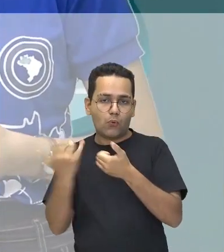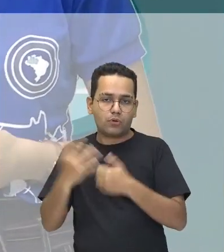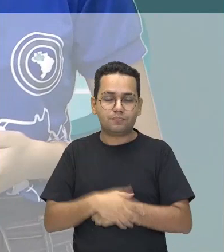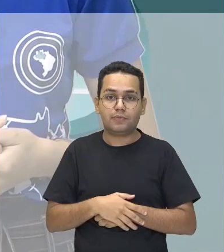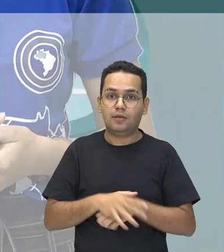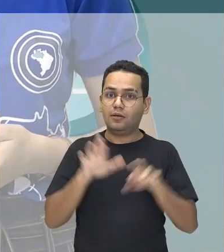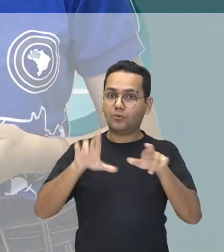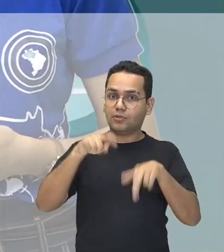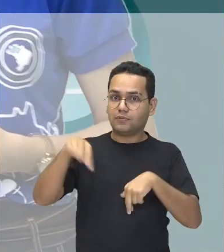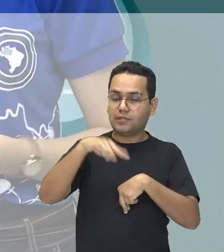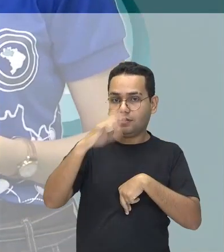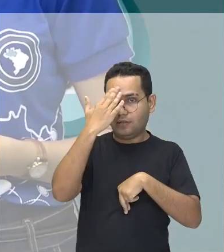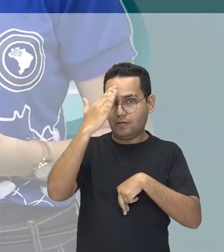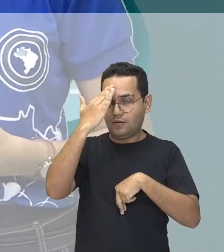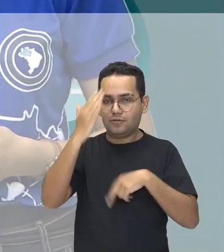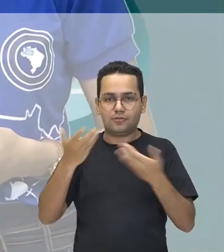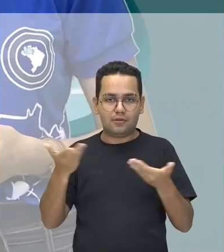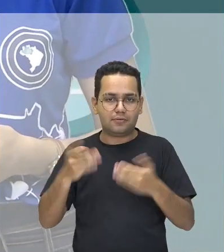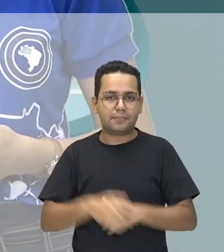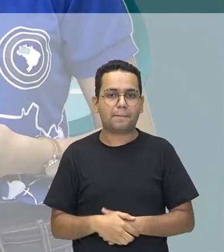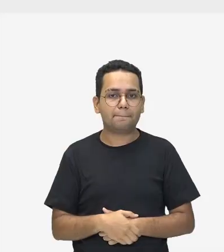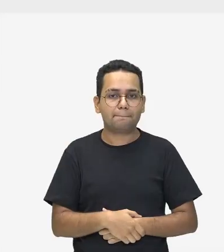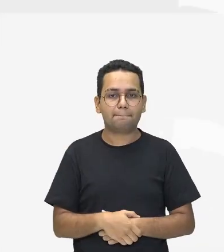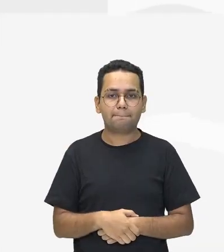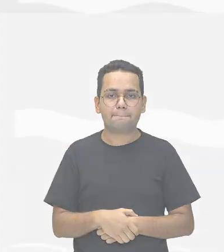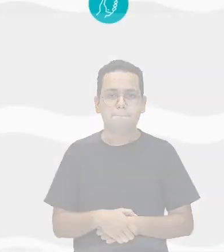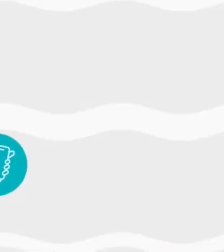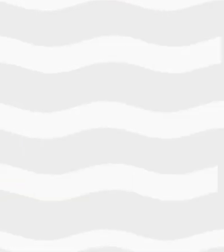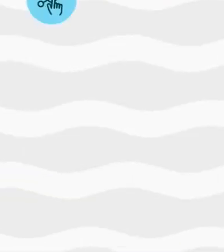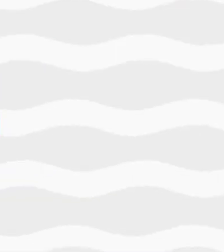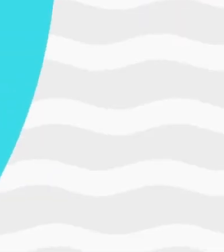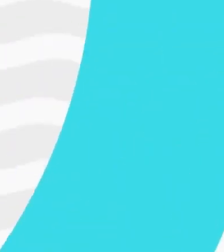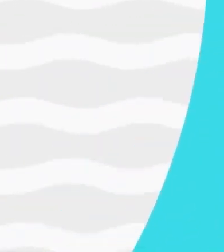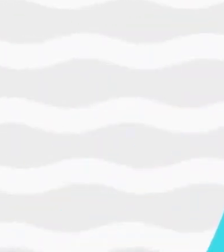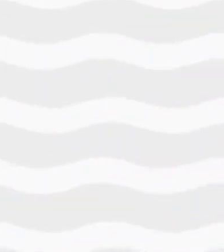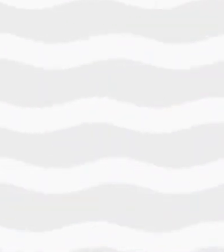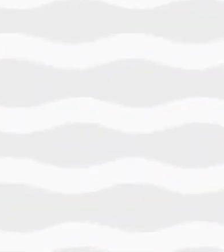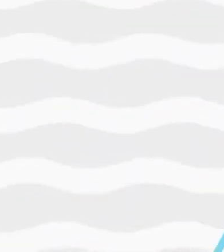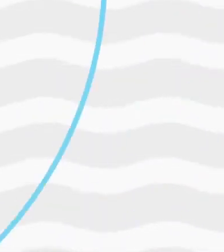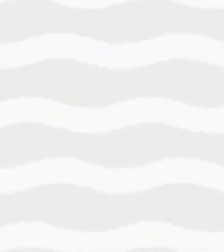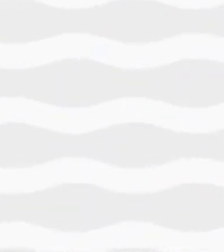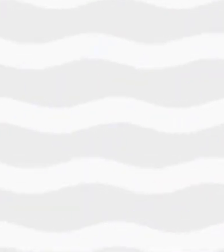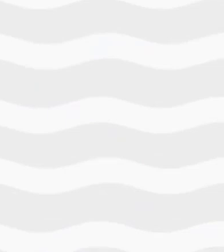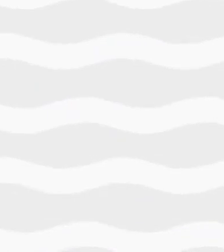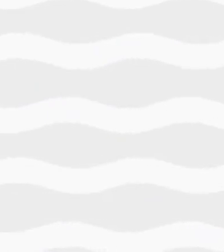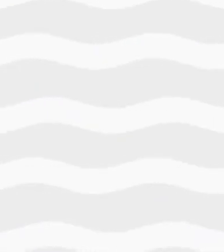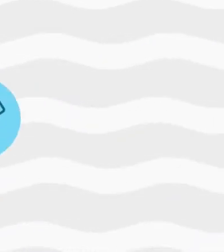conceitos nesta aula, tá bom?